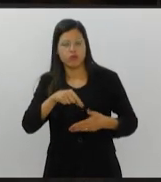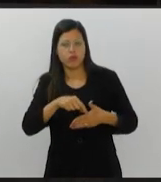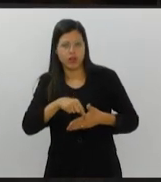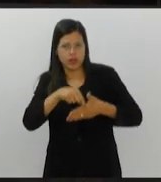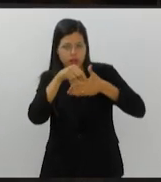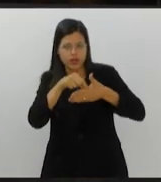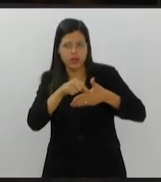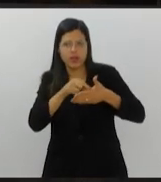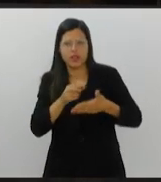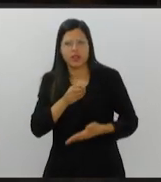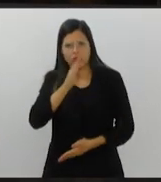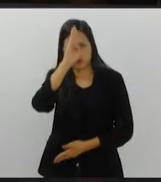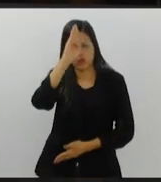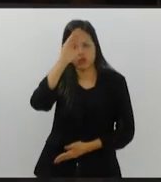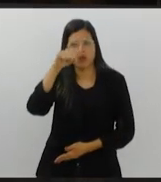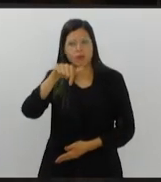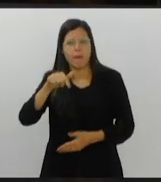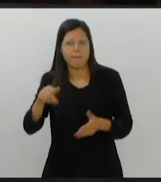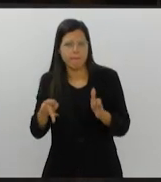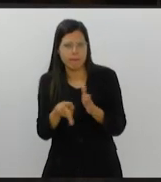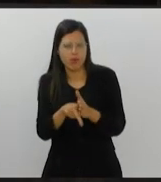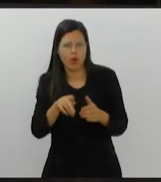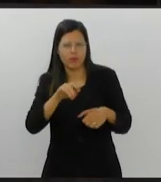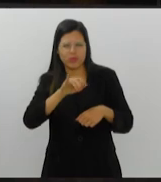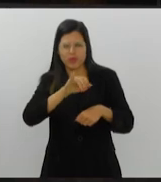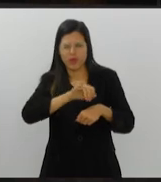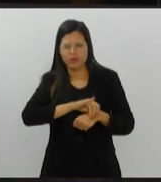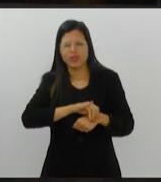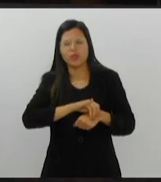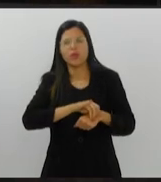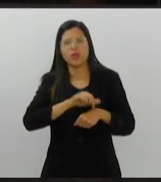de Bombeiros Militar de Volta Redonda,